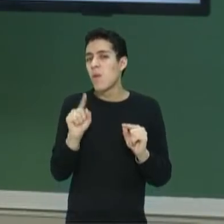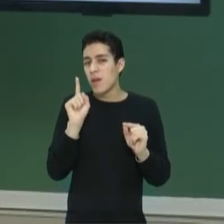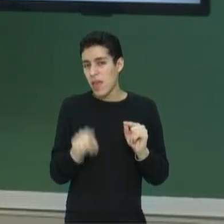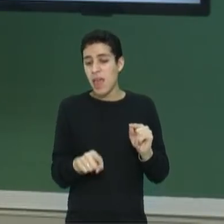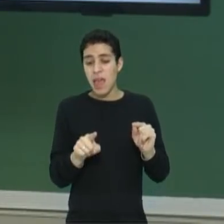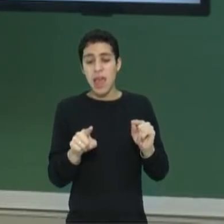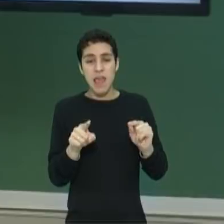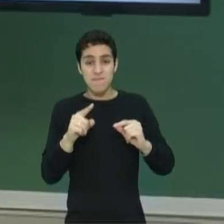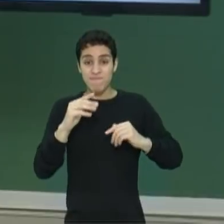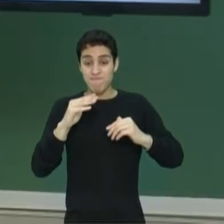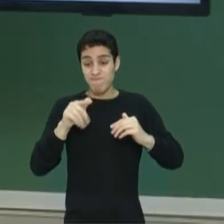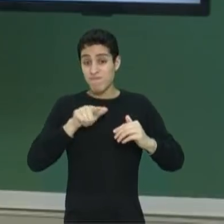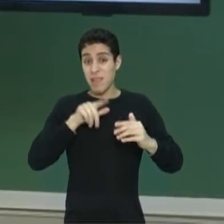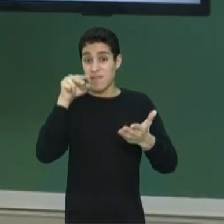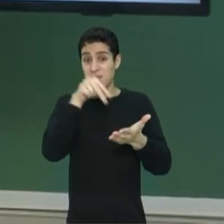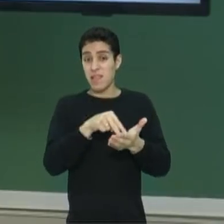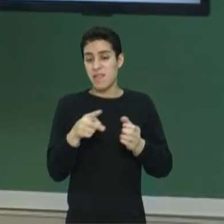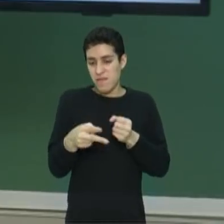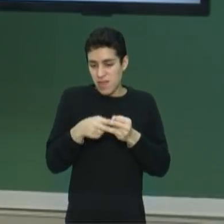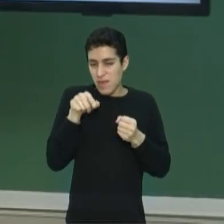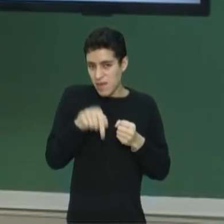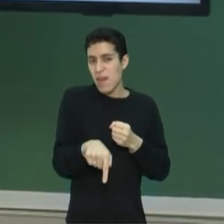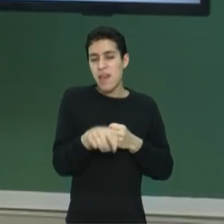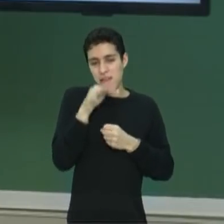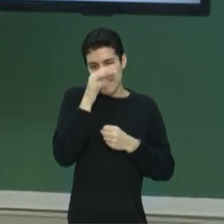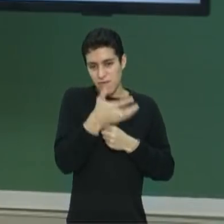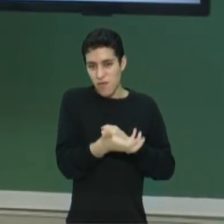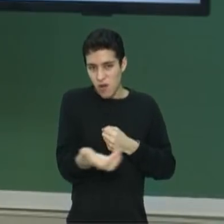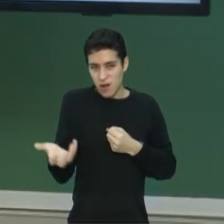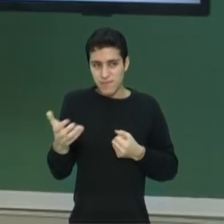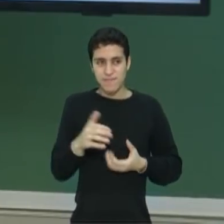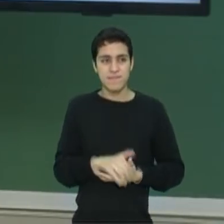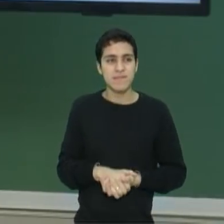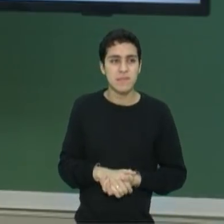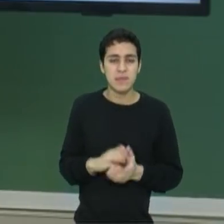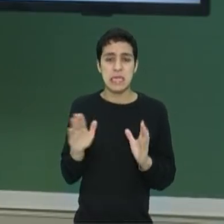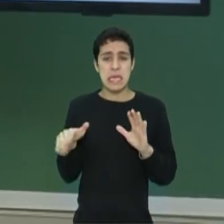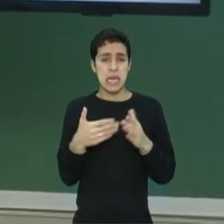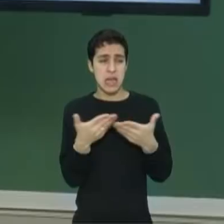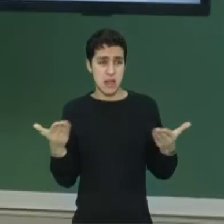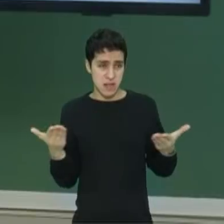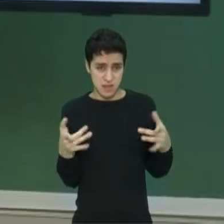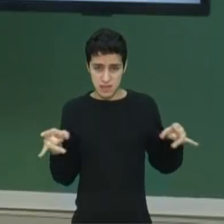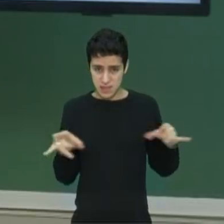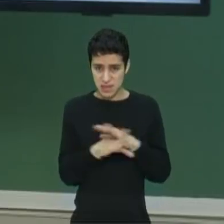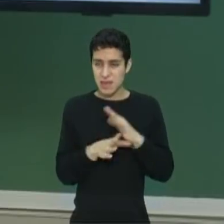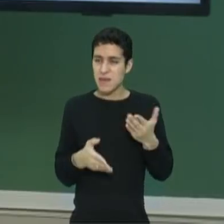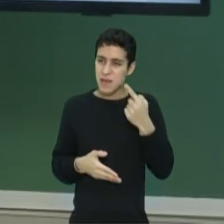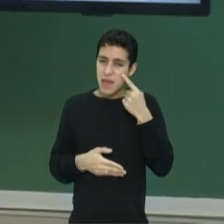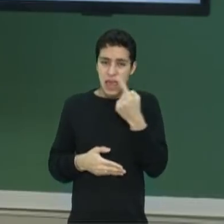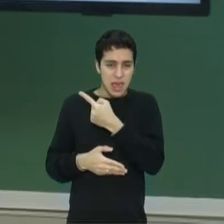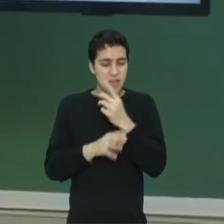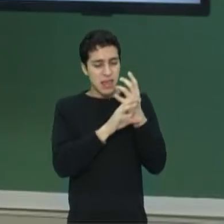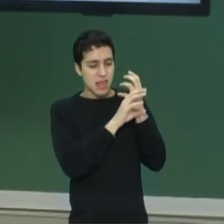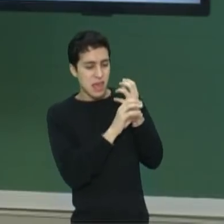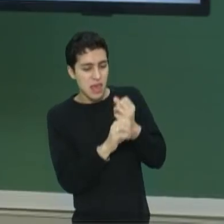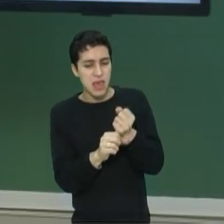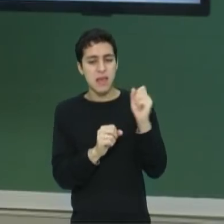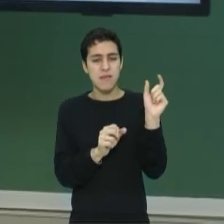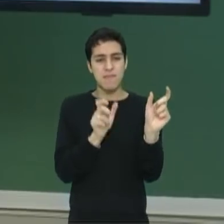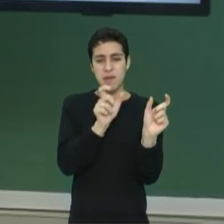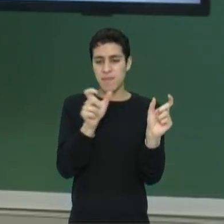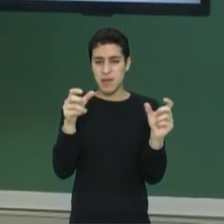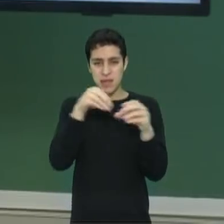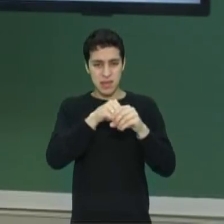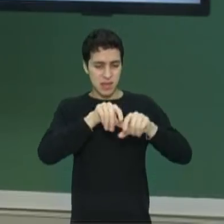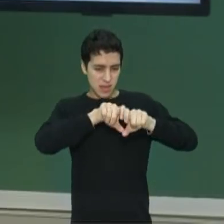das flores. Né, então, a gente considera que está ali agente da passiva. Né, a nossa aula de hoje, então, foi isso. A gente fez uma revisão dos termos integrantes